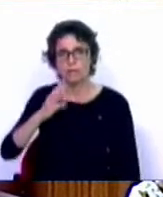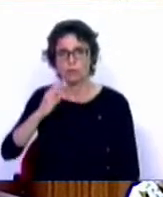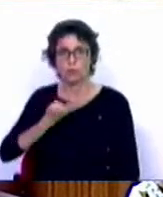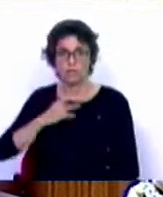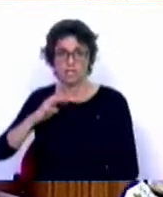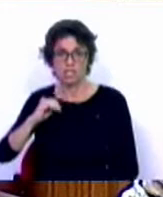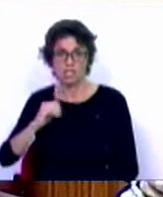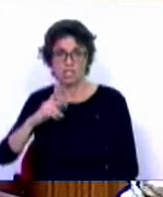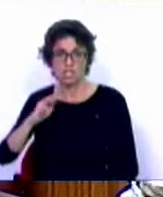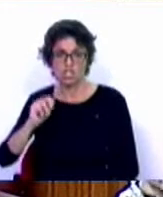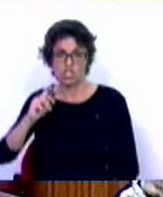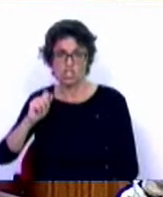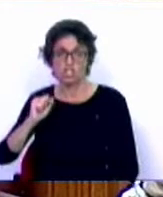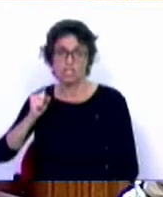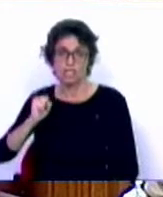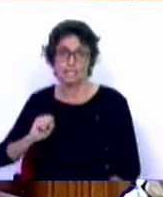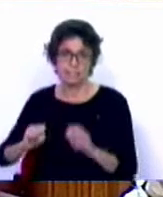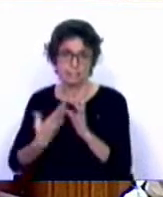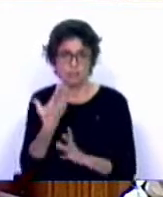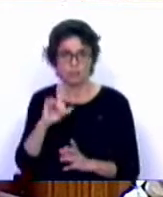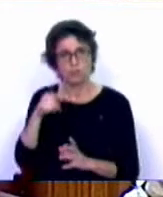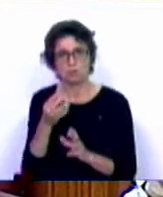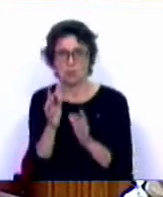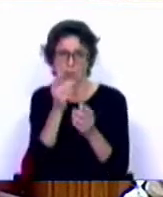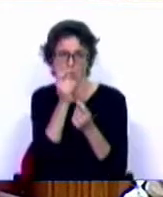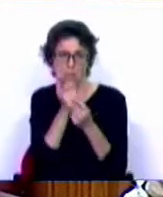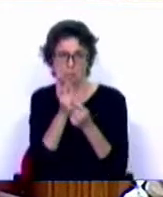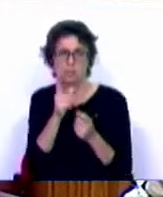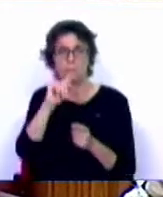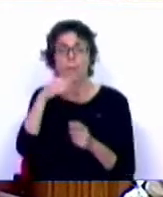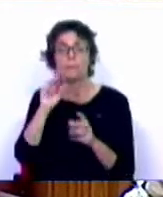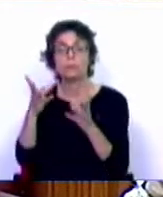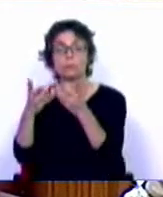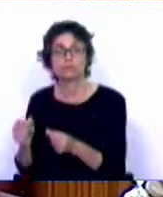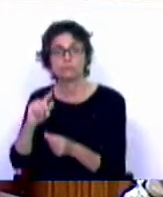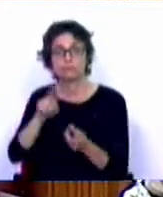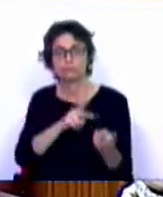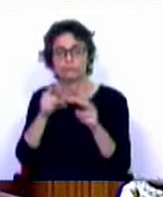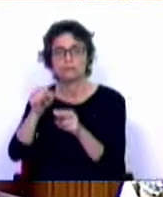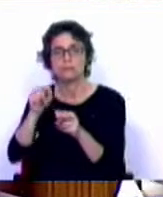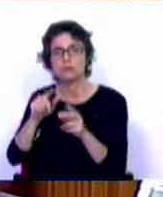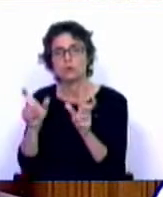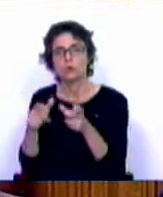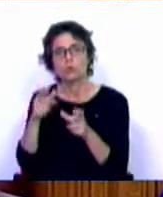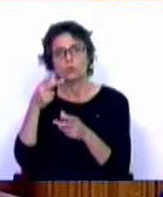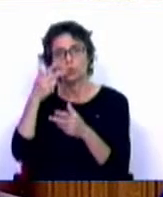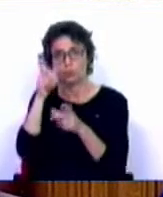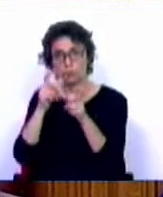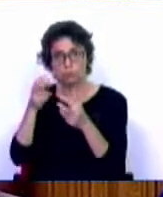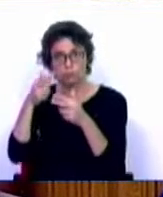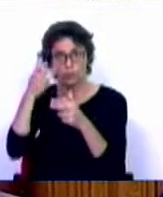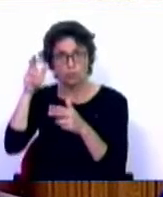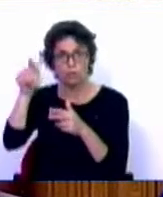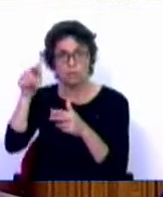com outro rótulo. No dia 25 de abril, a DGS foi extinta e, transitoriamente, o controle de estrangeiros